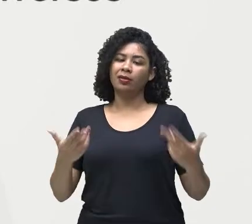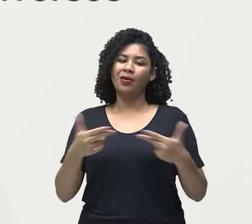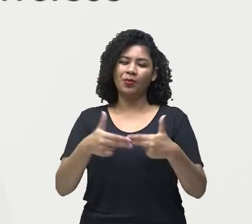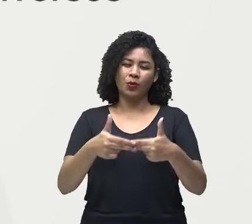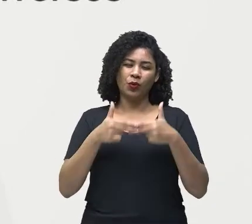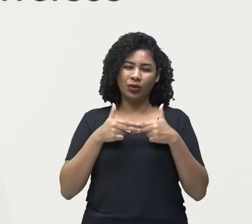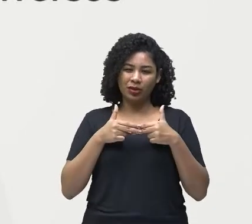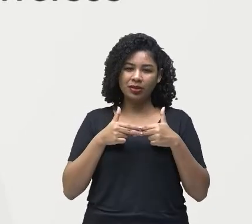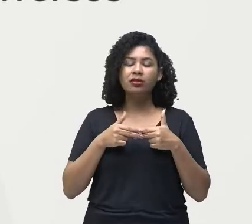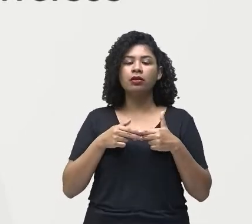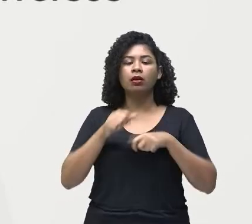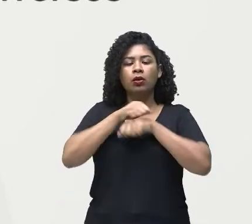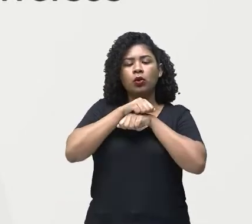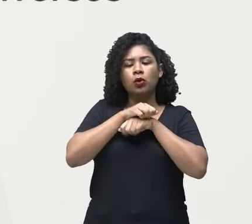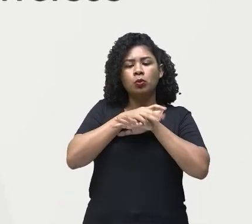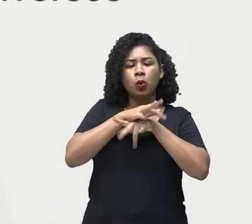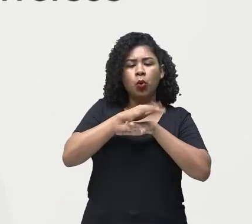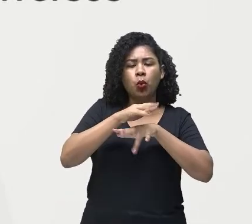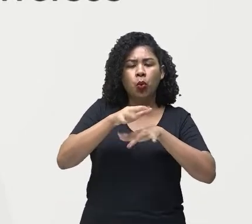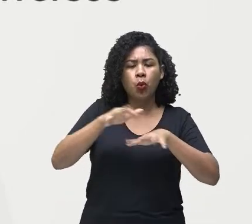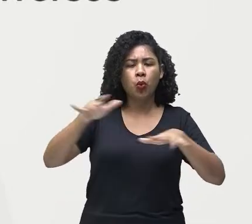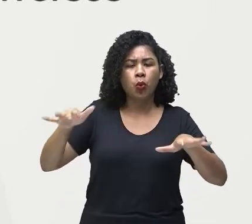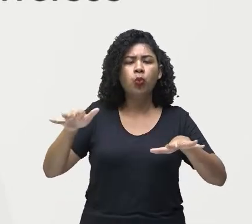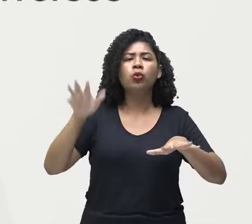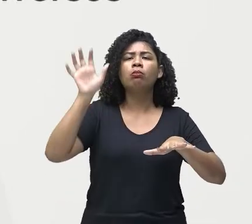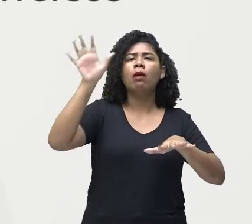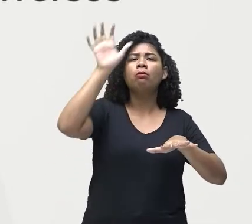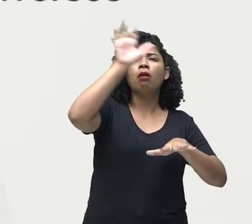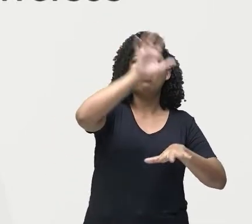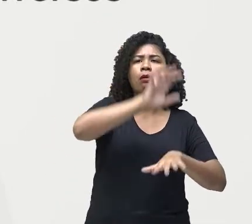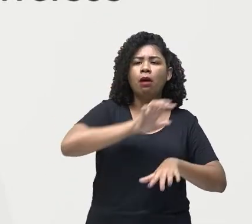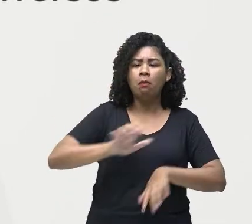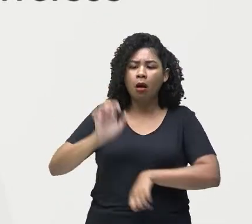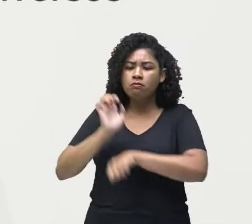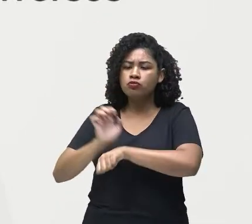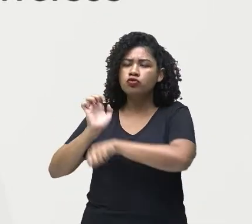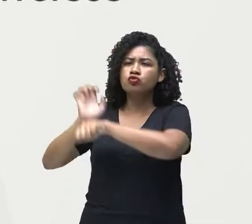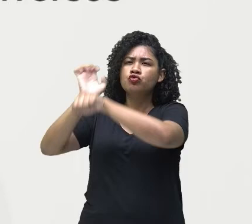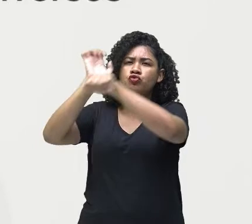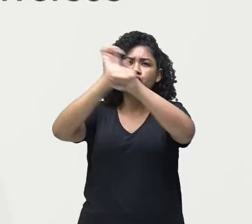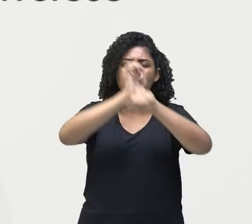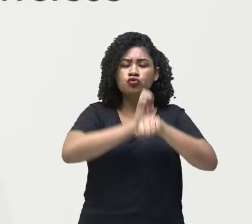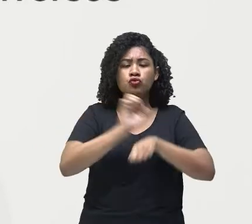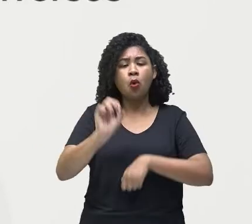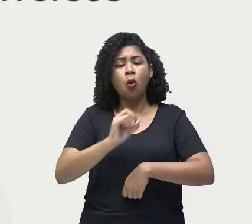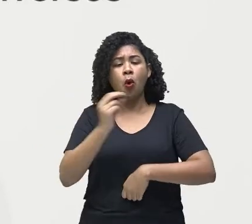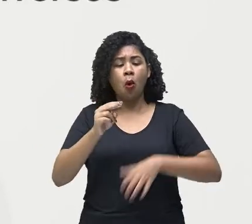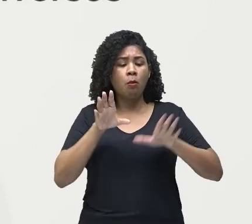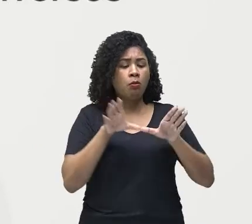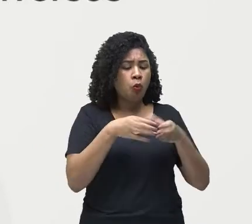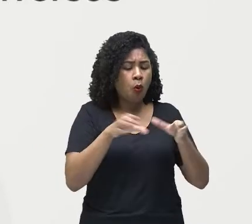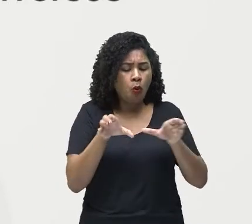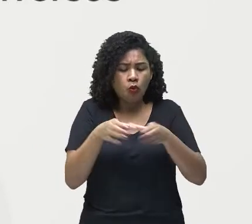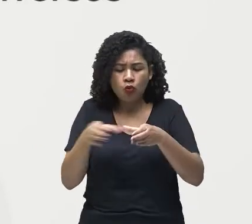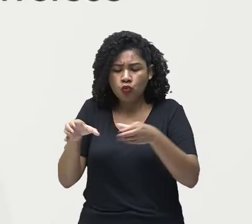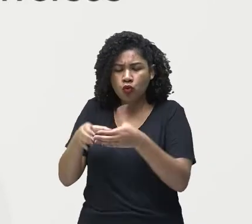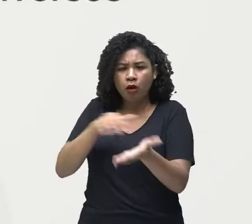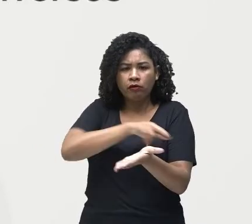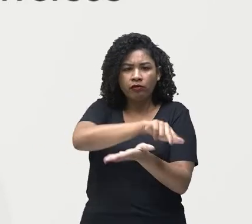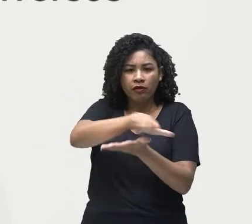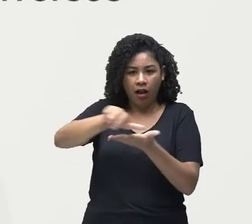caso, a doença se faz presente em diversos locais ou comunidades, para além daquele em que